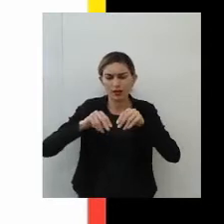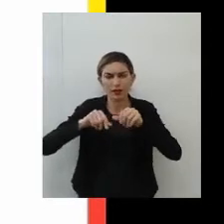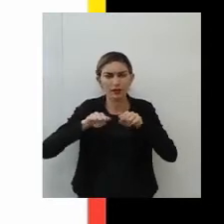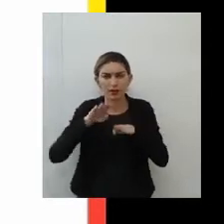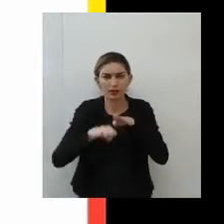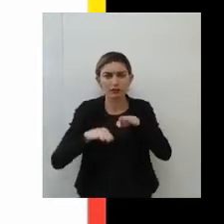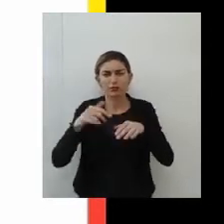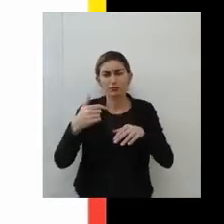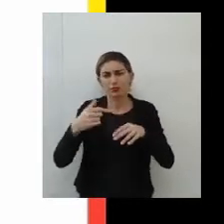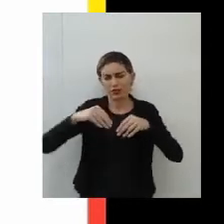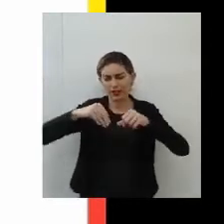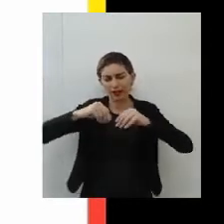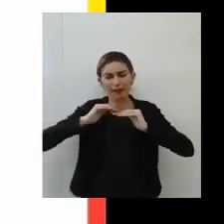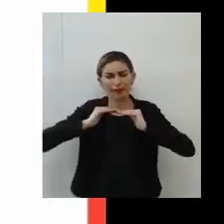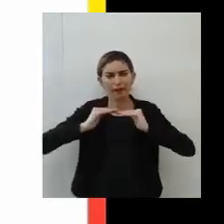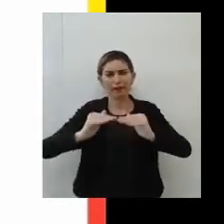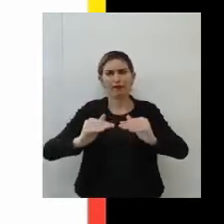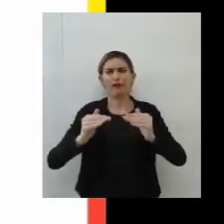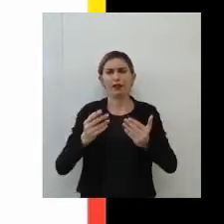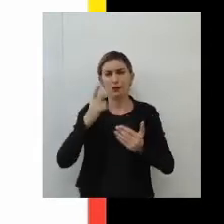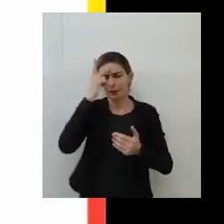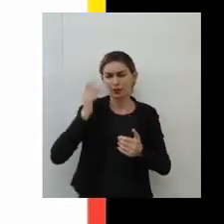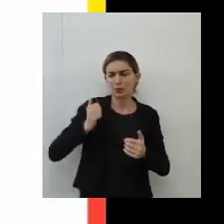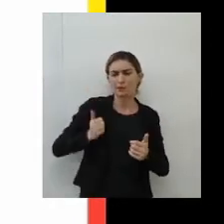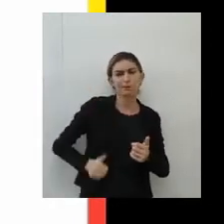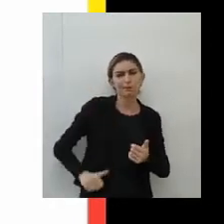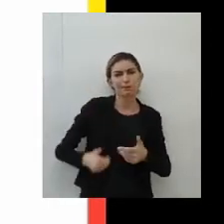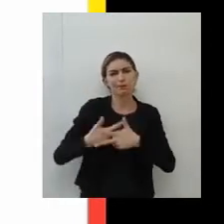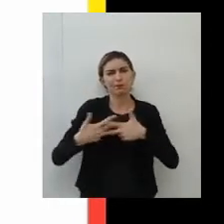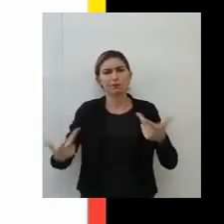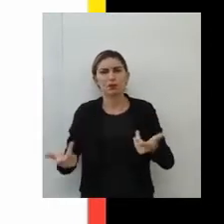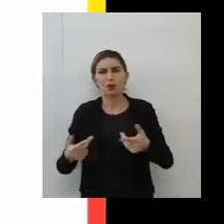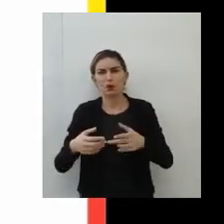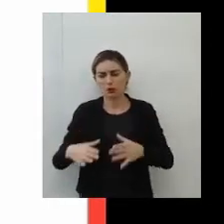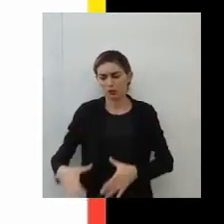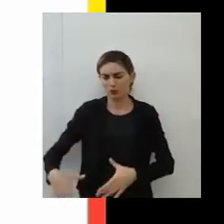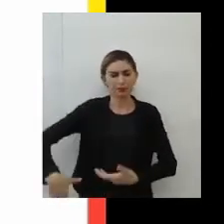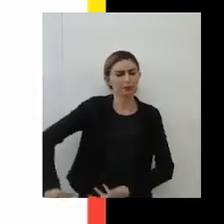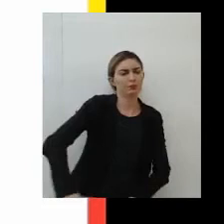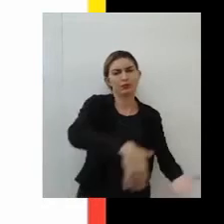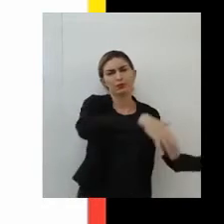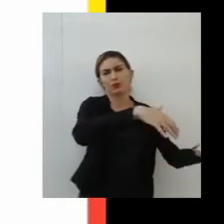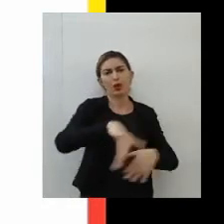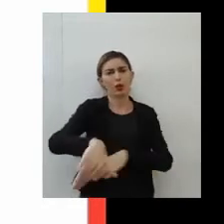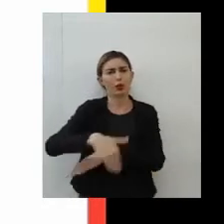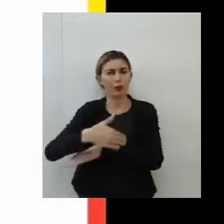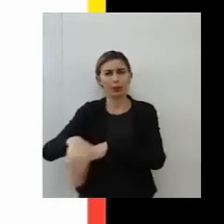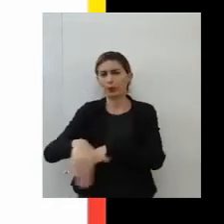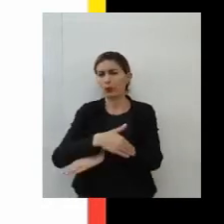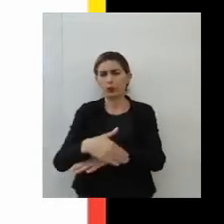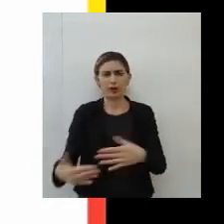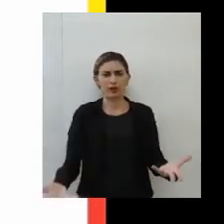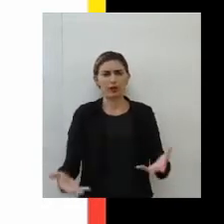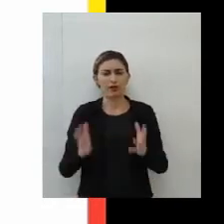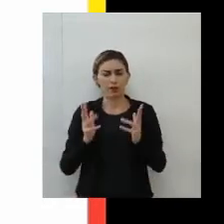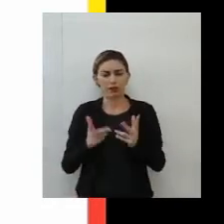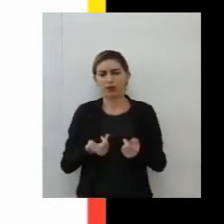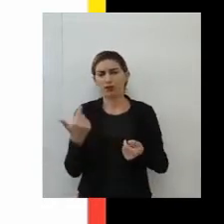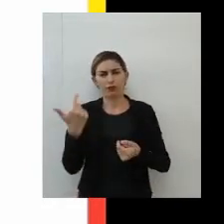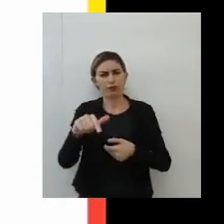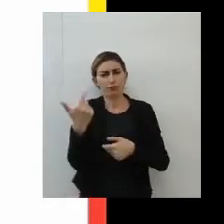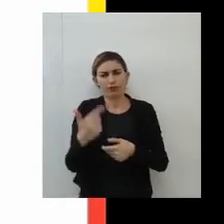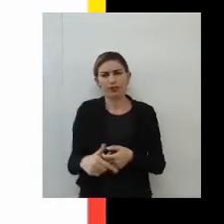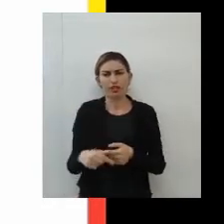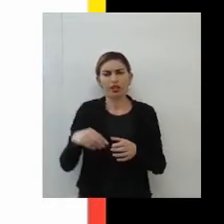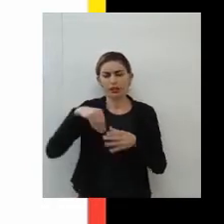básico. As pessoas faziam suas necessidades fisiológicas em baldes e jogavam no meio da rua, jogavam dentro